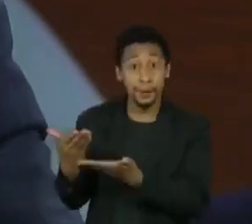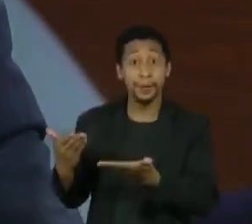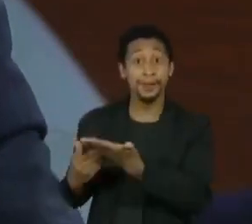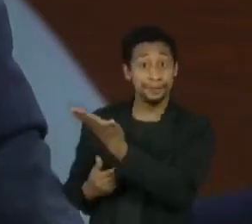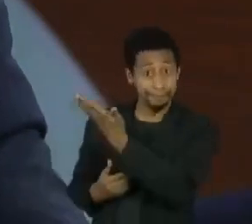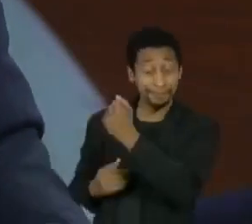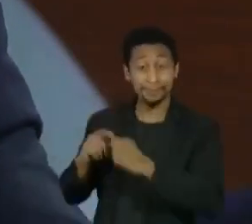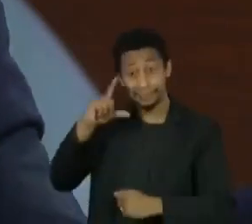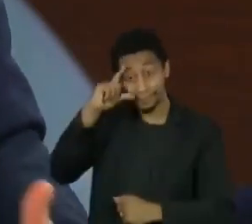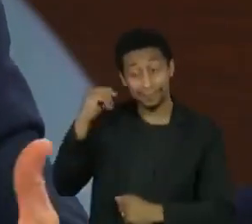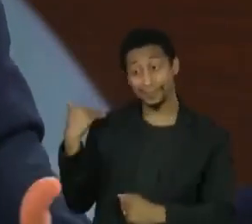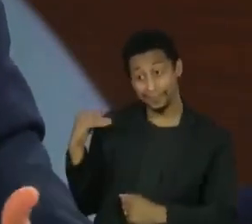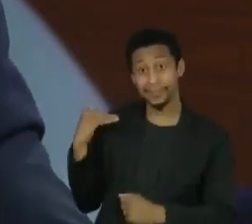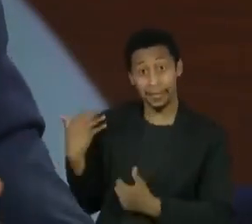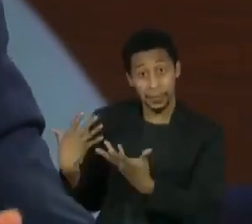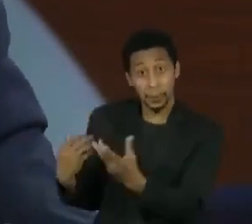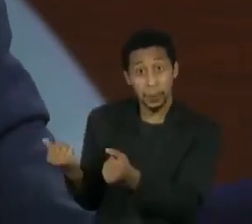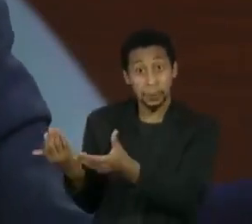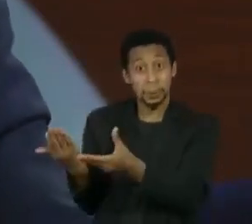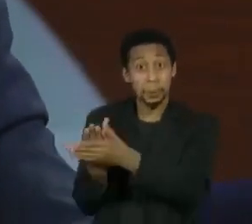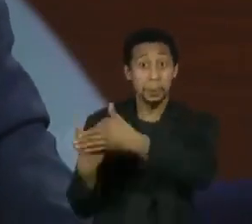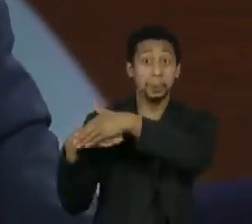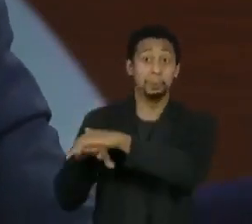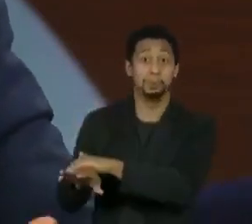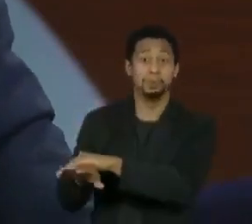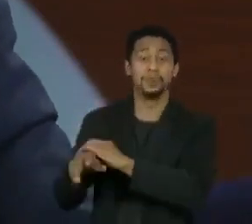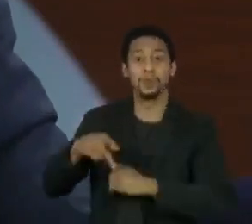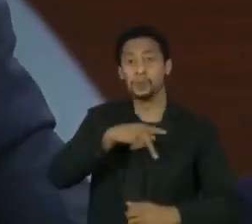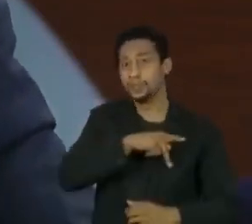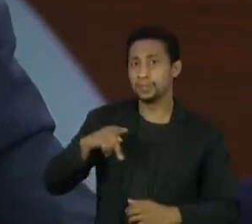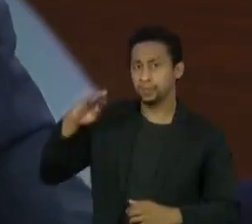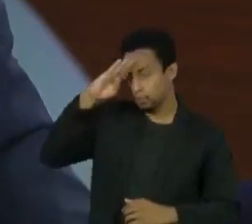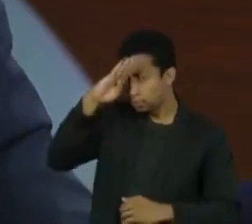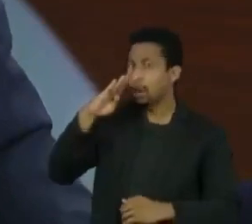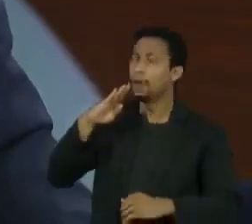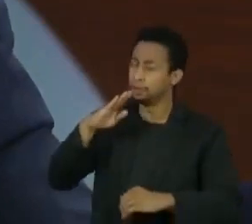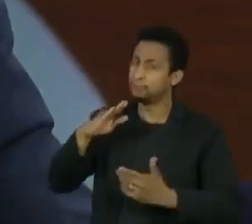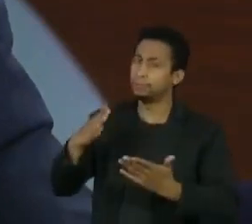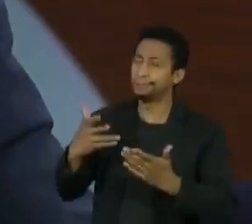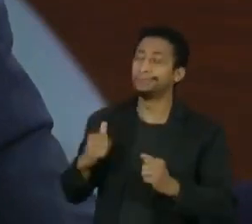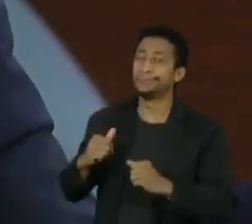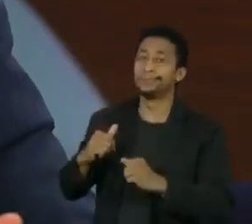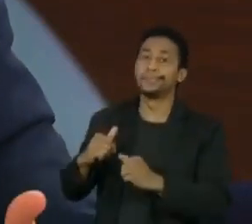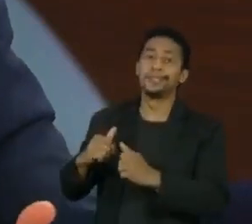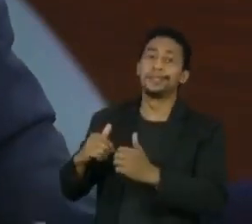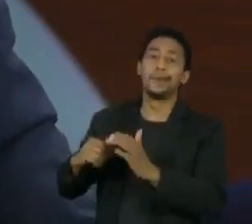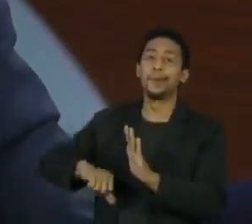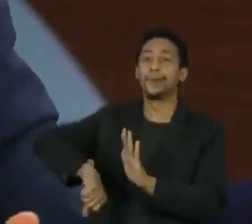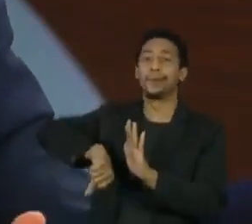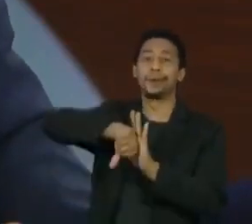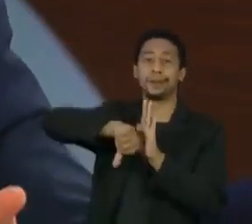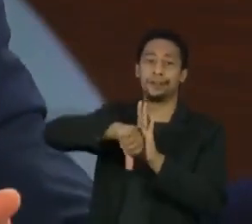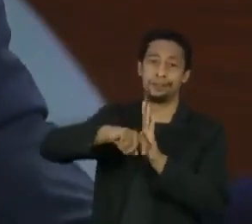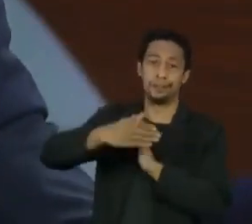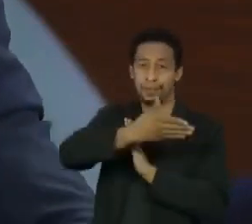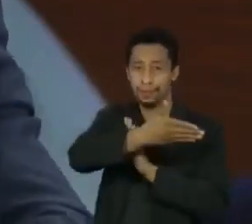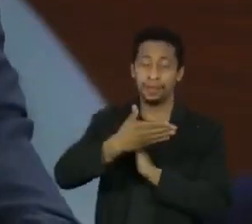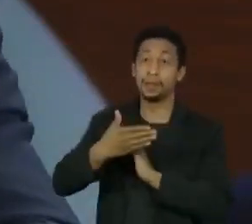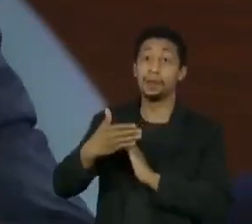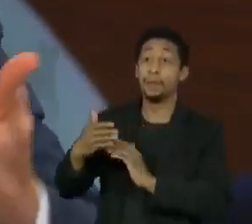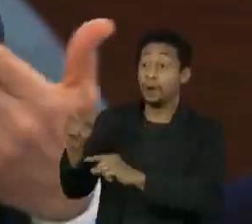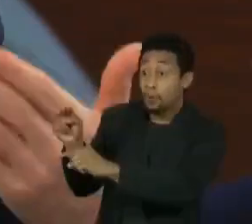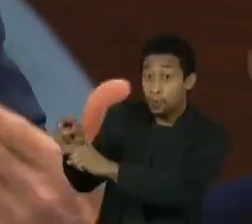pelo arquivamento quando o presidente sistematicamente pratica o crime de infração de medida